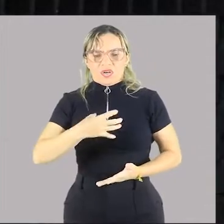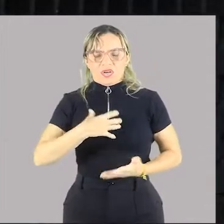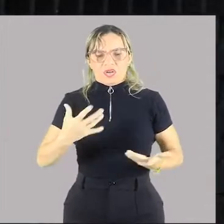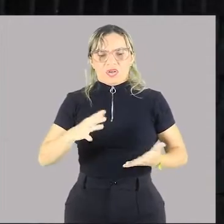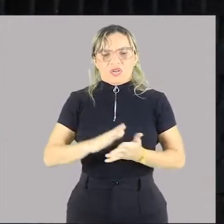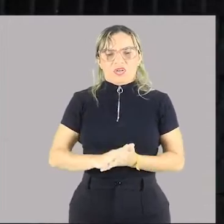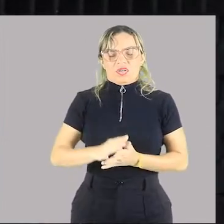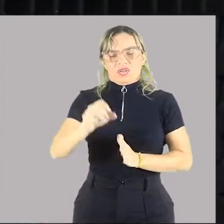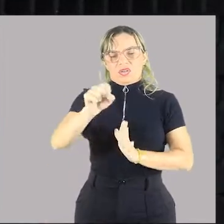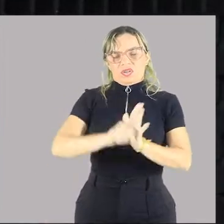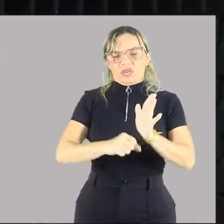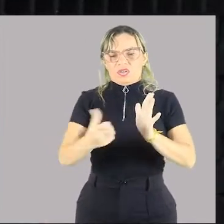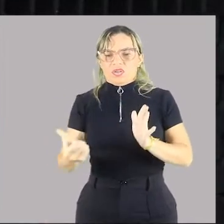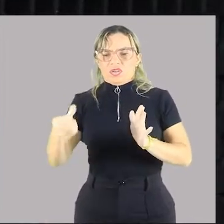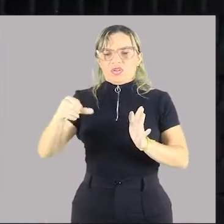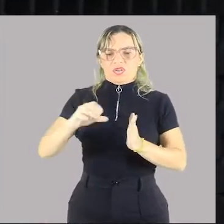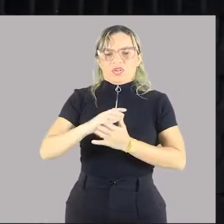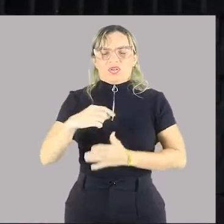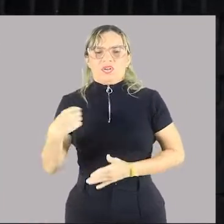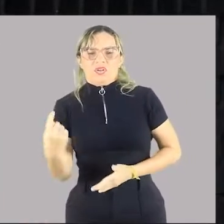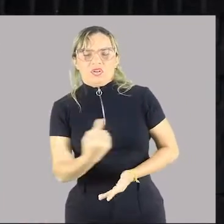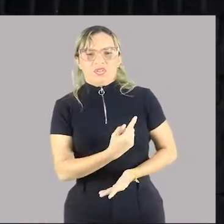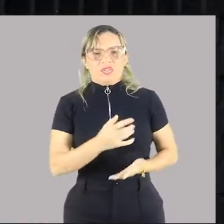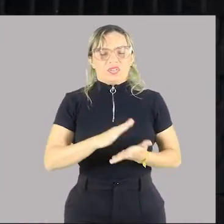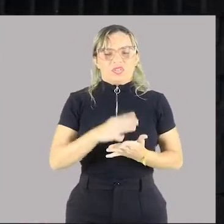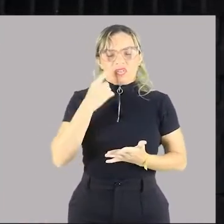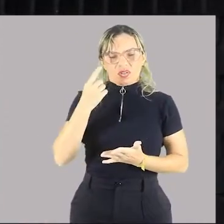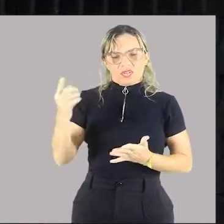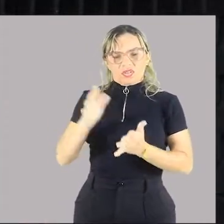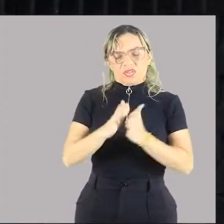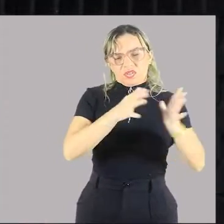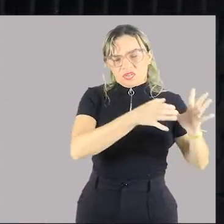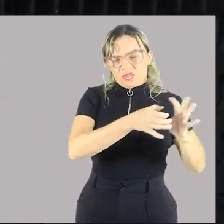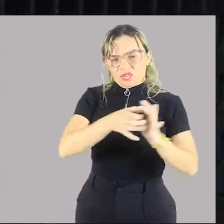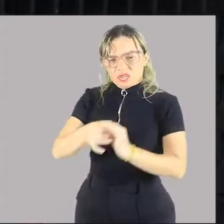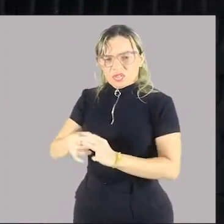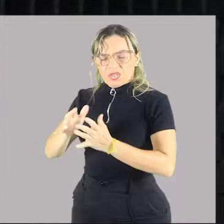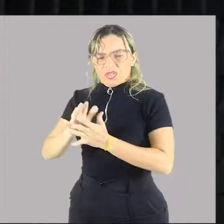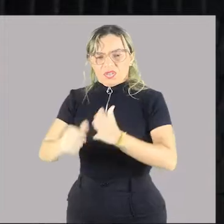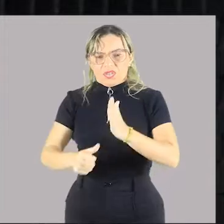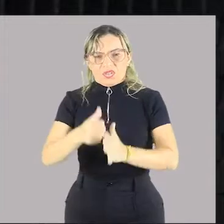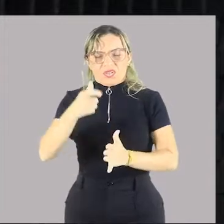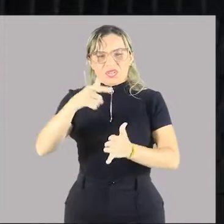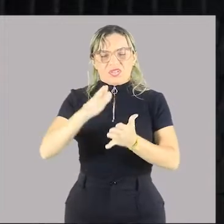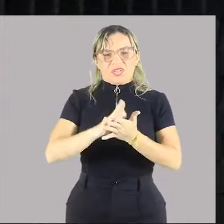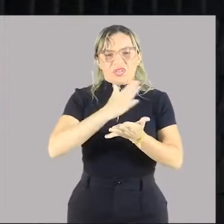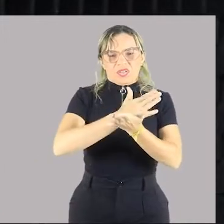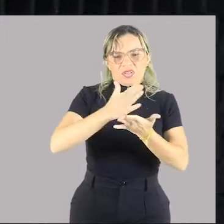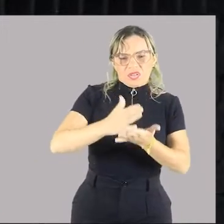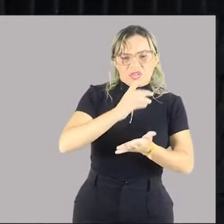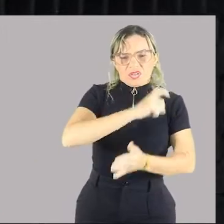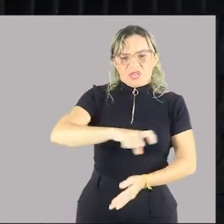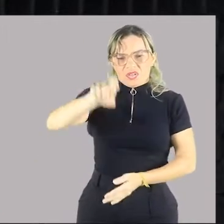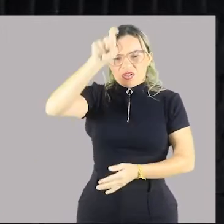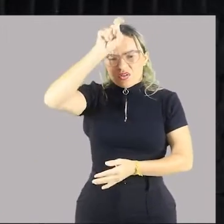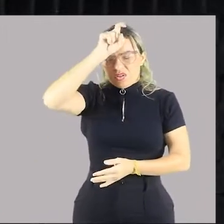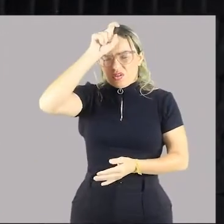XIX. Então nós estamos diante de movimentos que, desde os primórdios da escravidão, como é o caso de